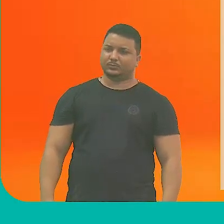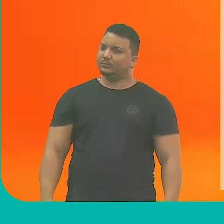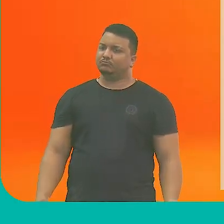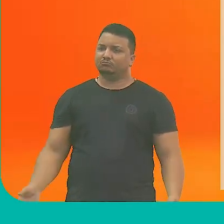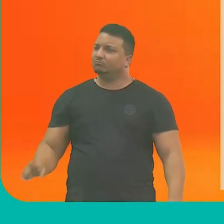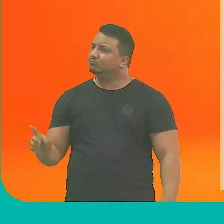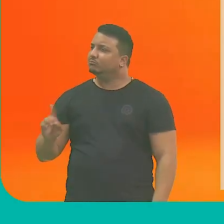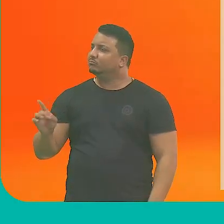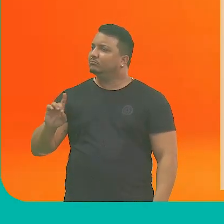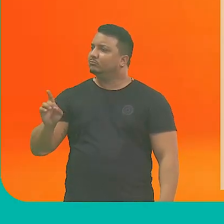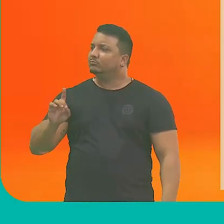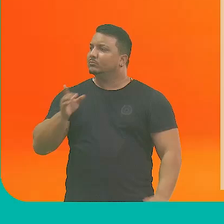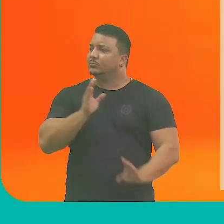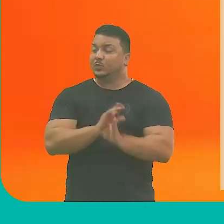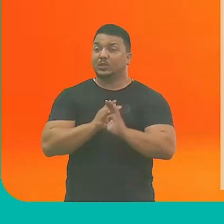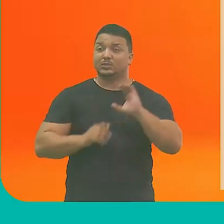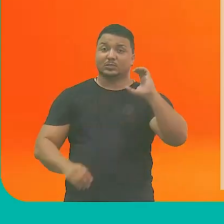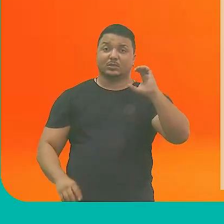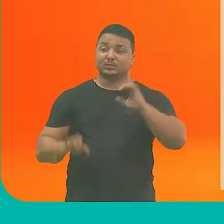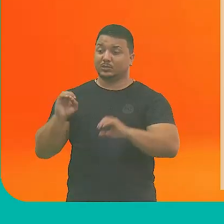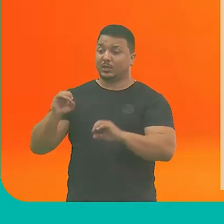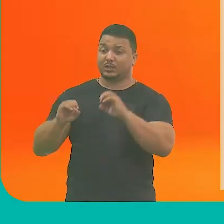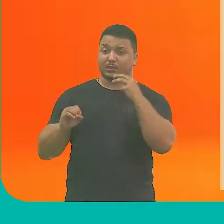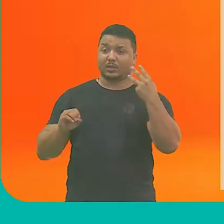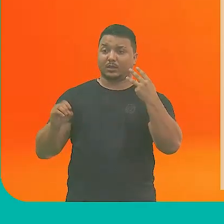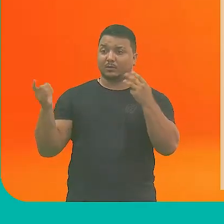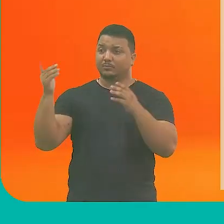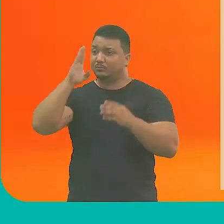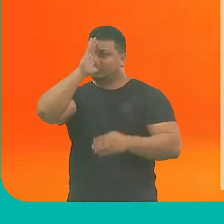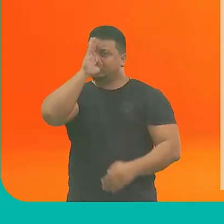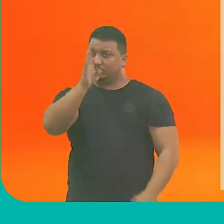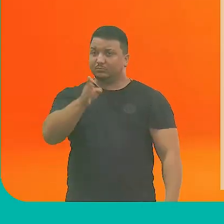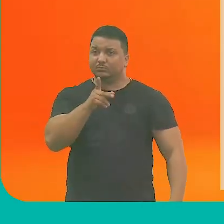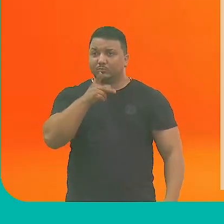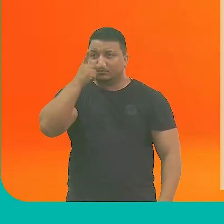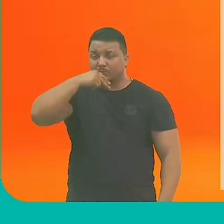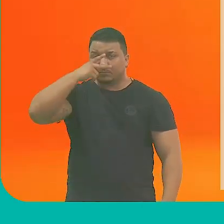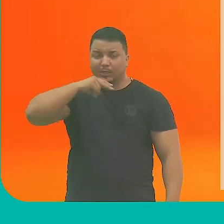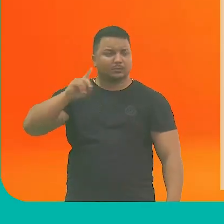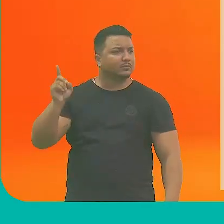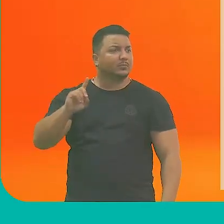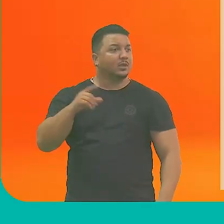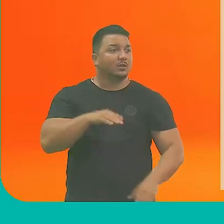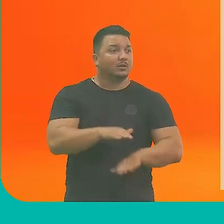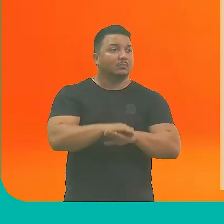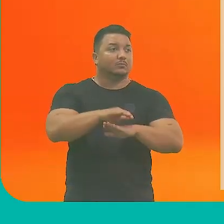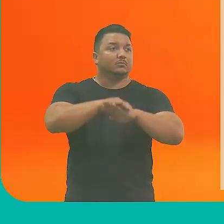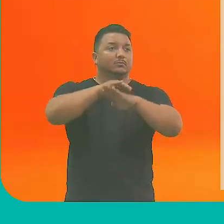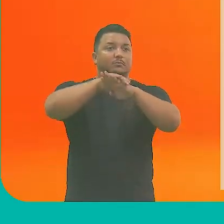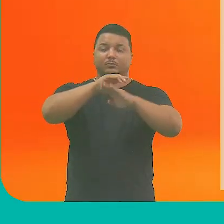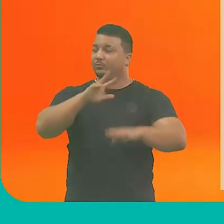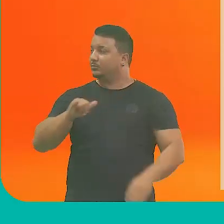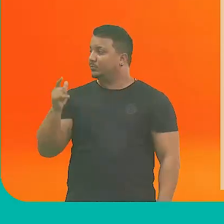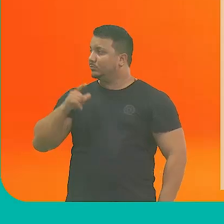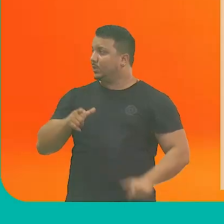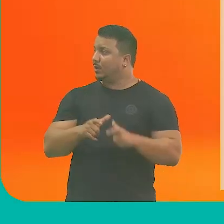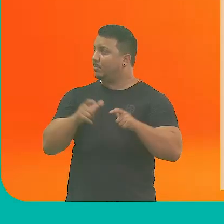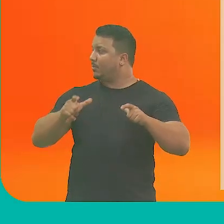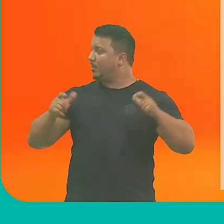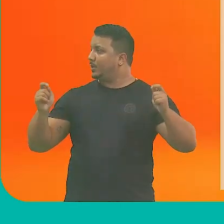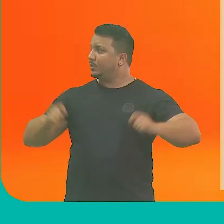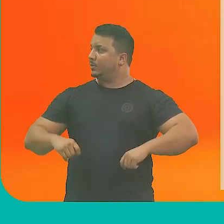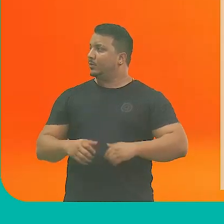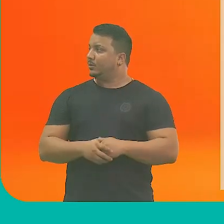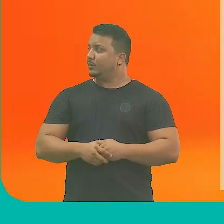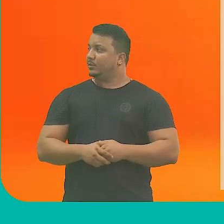Não, porque ele está dizendo que de 0 a 3 a quantidade é a mesma. E não é, ela vai acumulando, ela vai crescendo. Pode